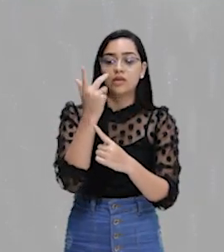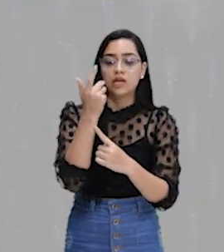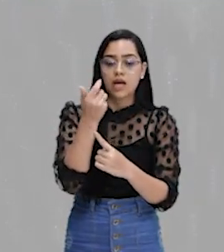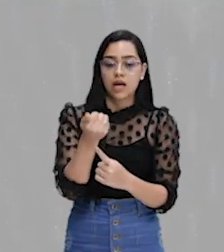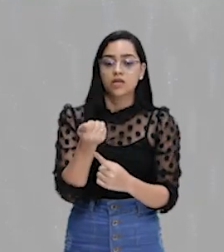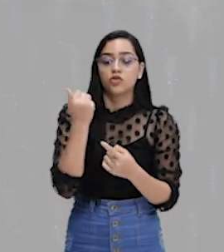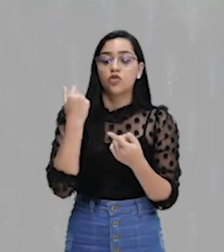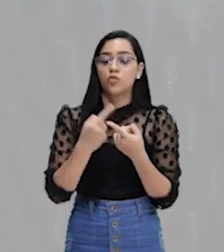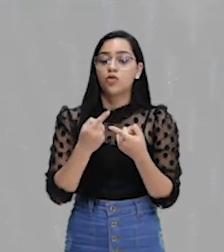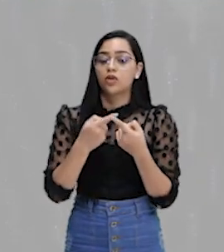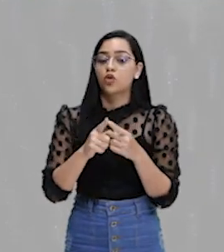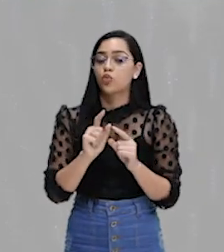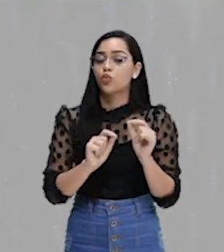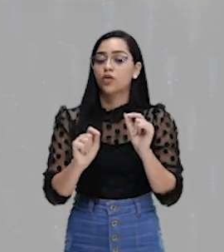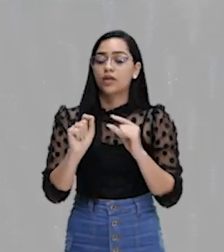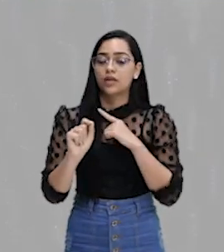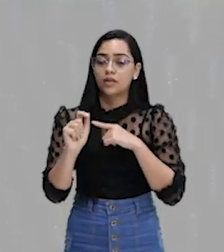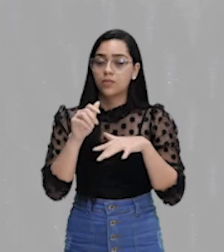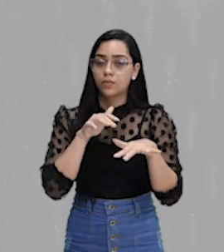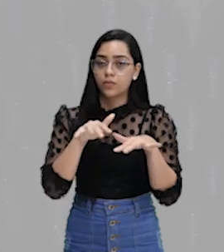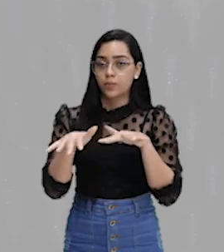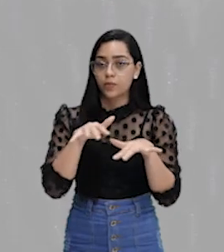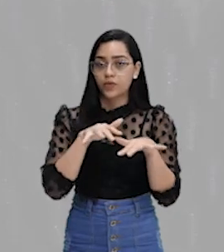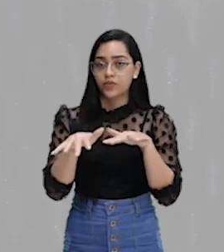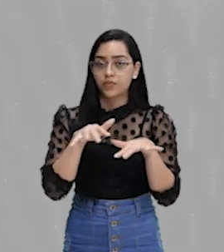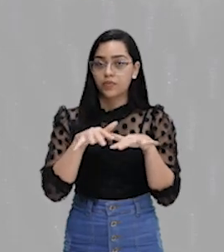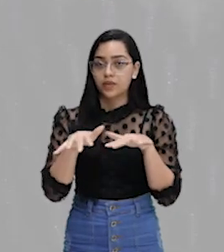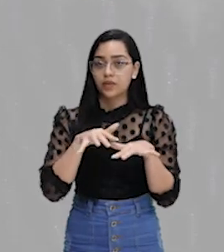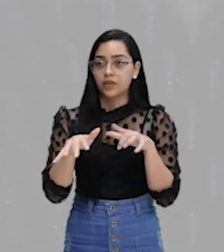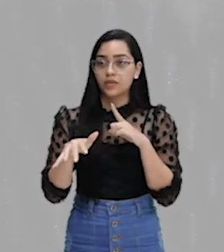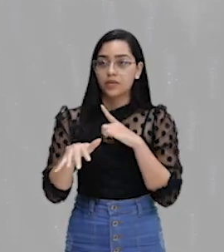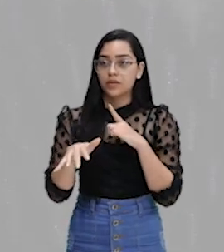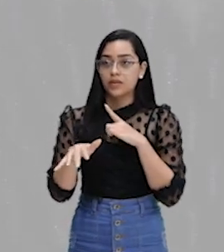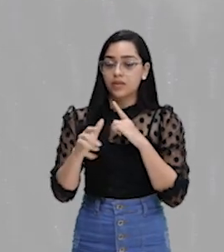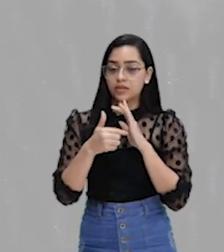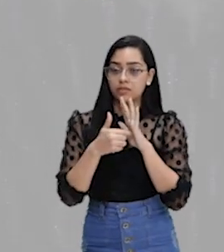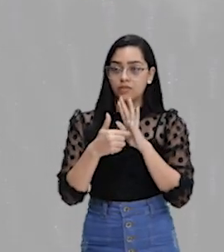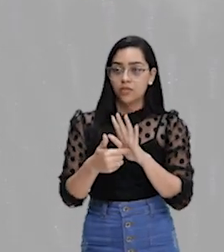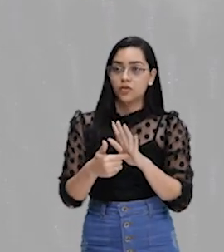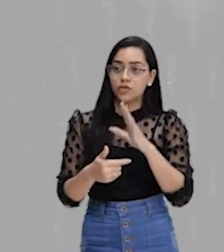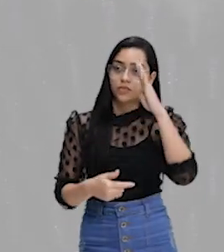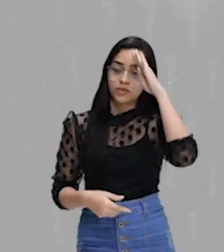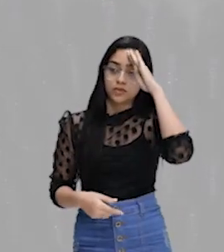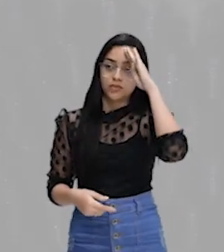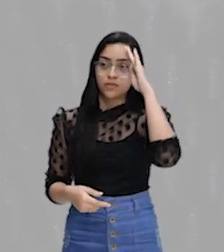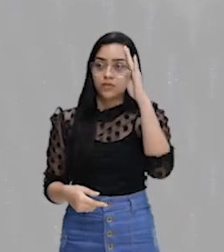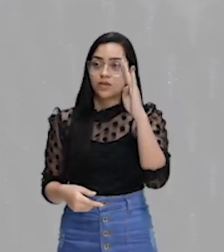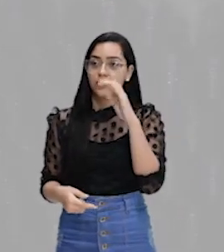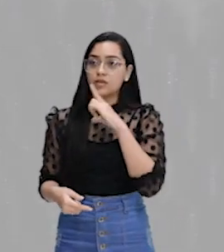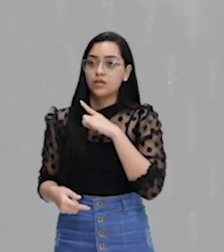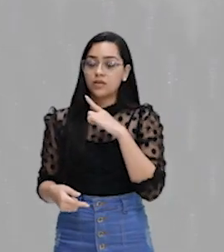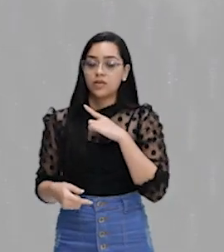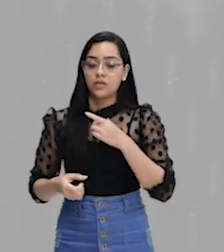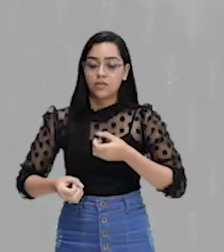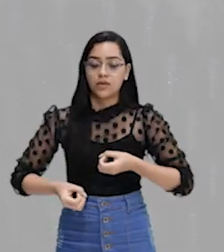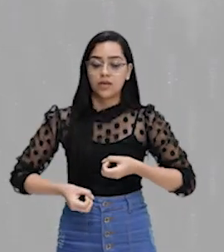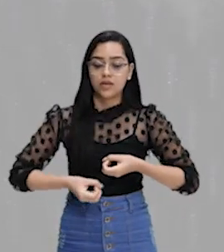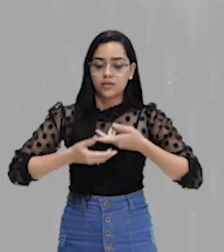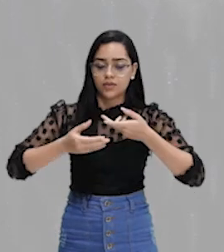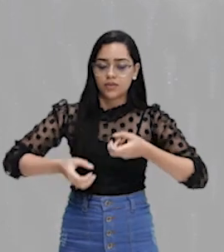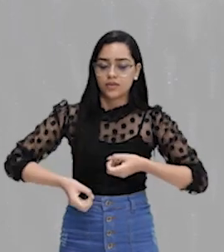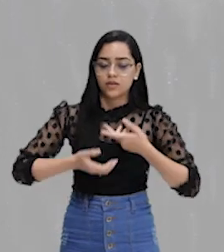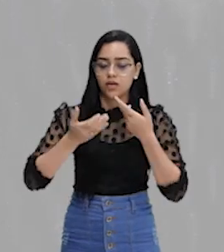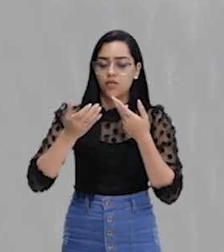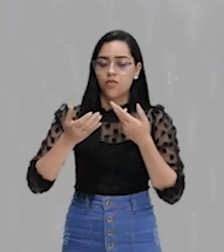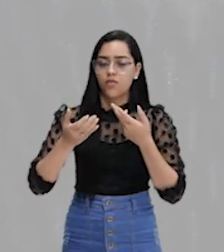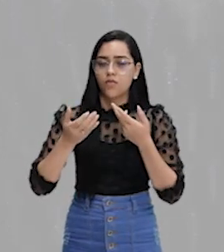Até porque nós estamos diante de um movimento que ele se qualifica principalmente com uma expressão artística.